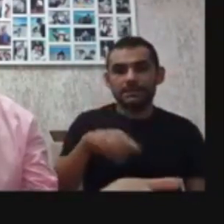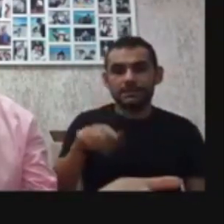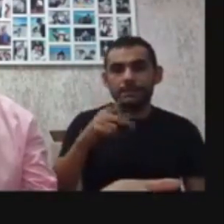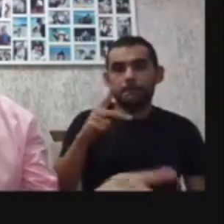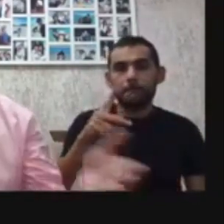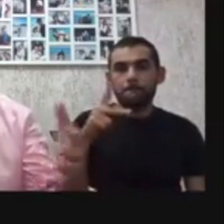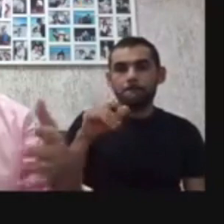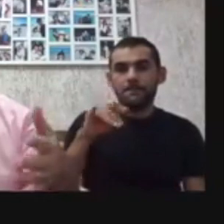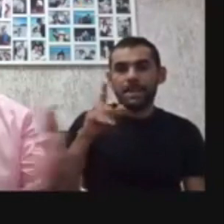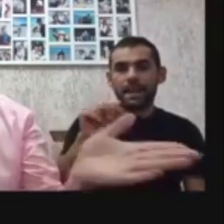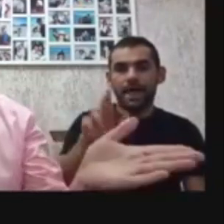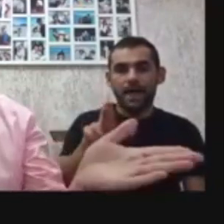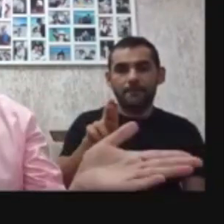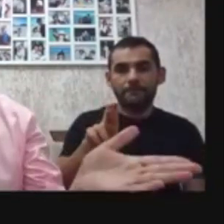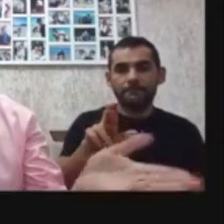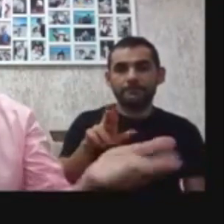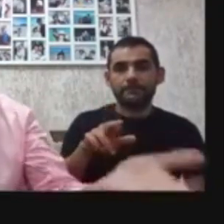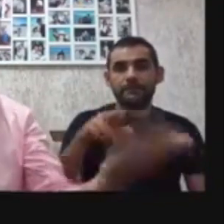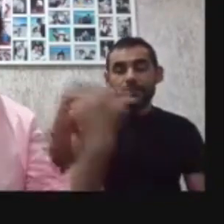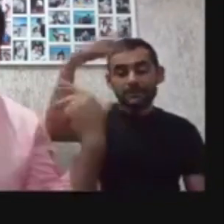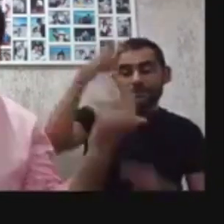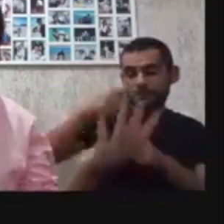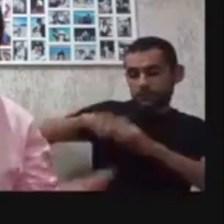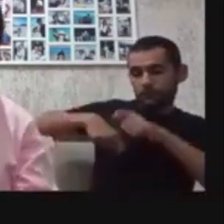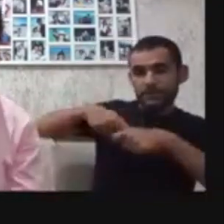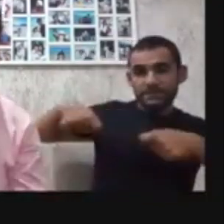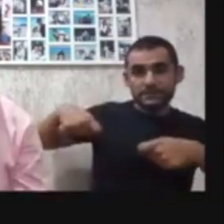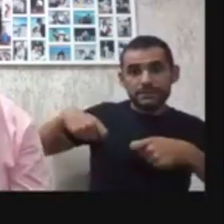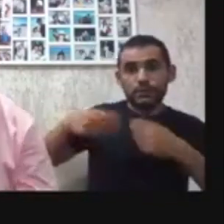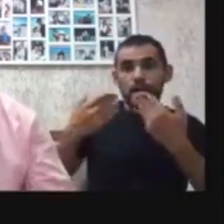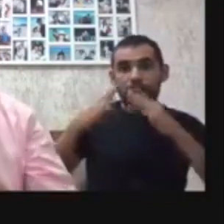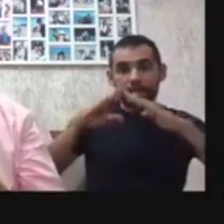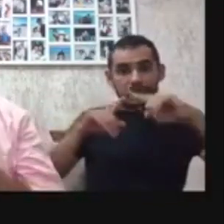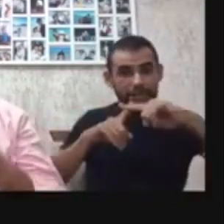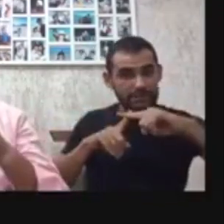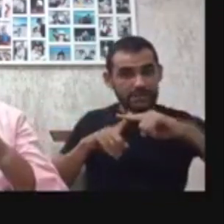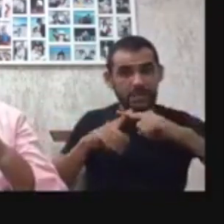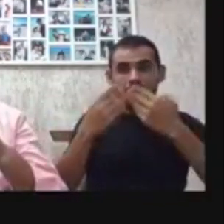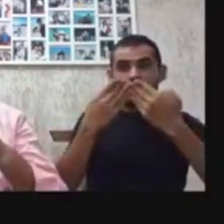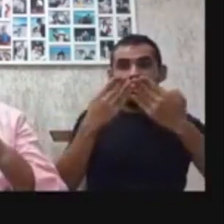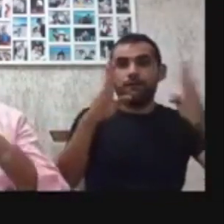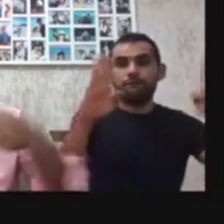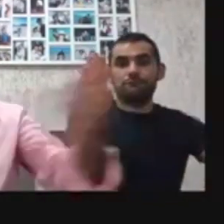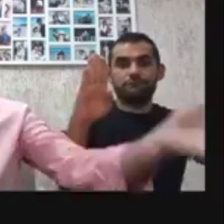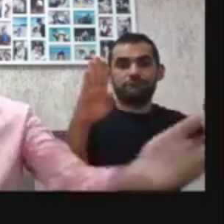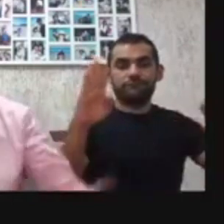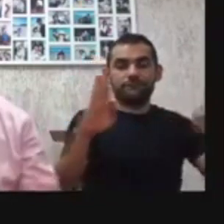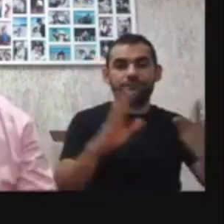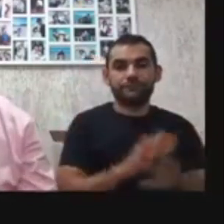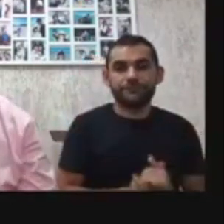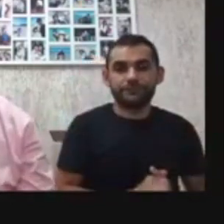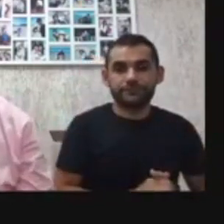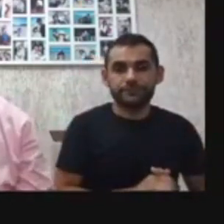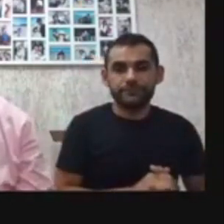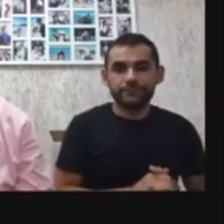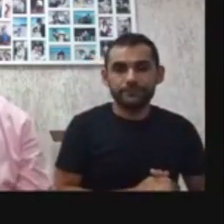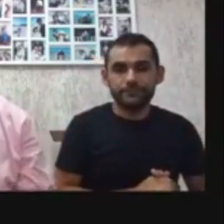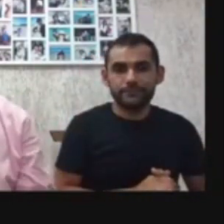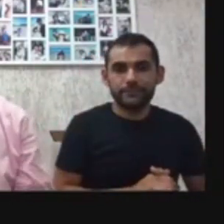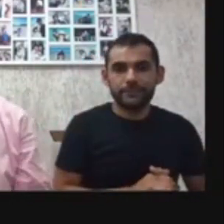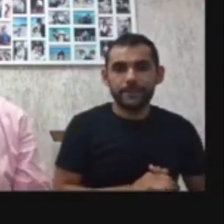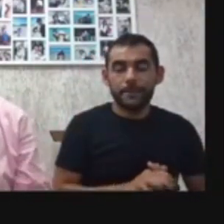né? O São Francisco, a botar a porta para abrir para fora, que é aquelas portas anti-chama, fogo, aquelas portas